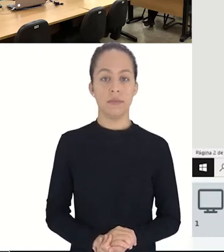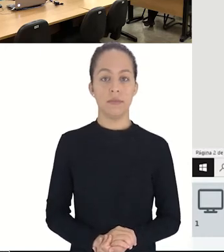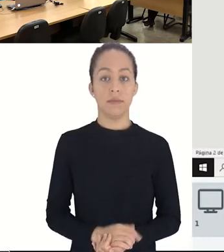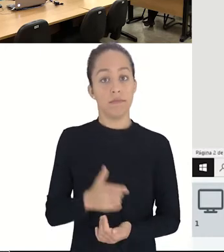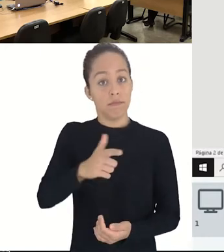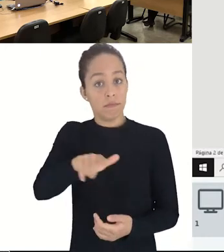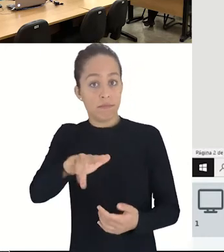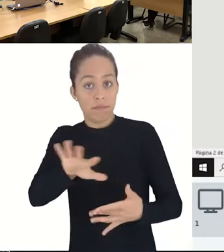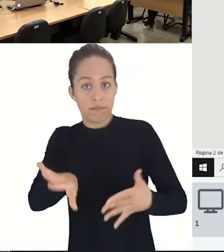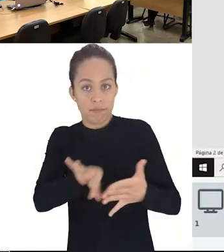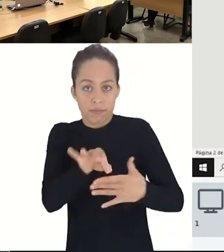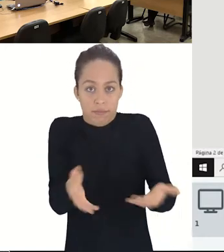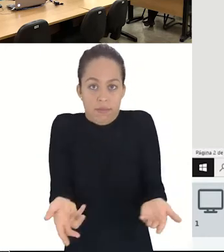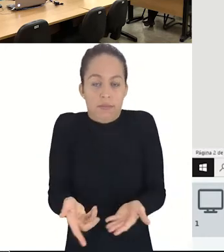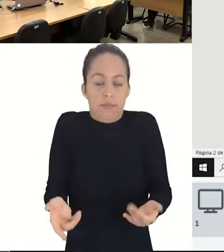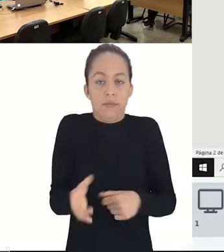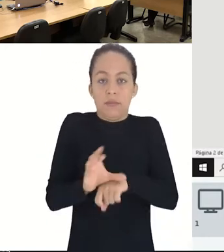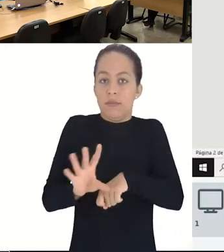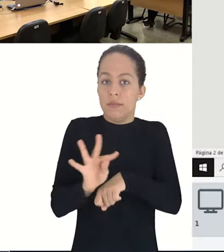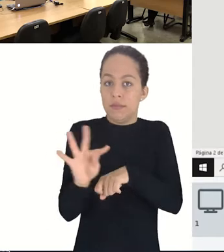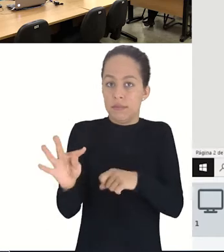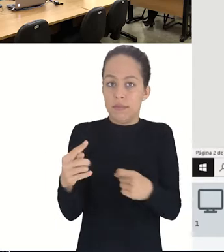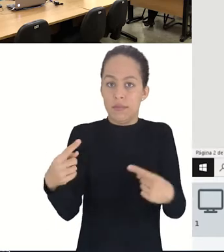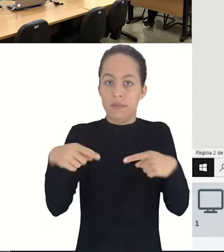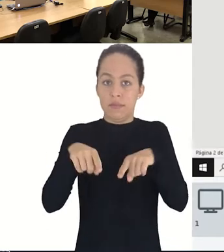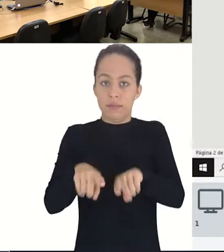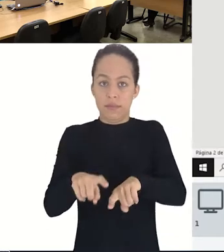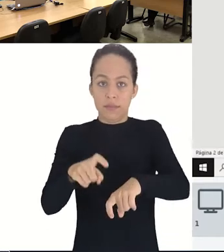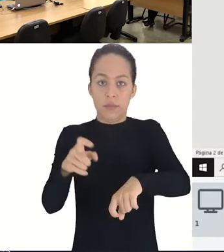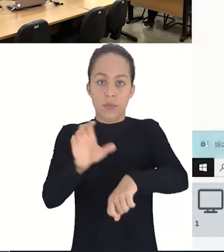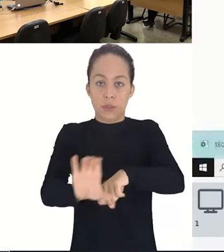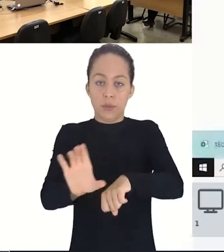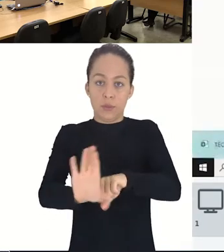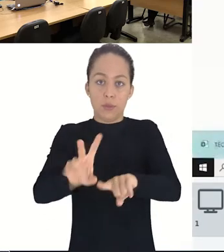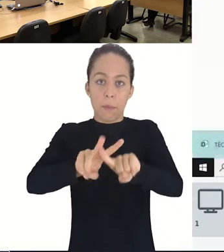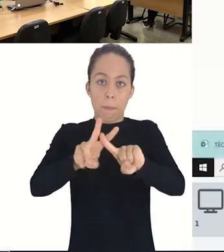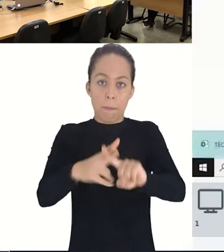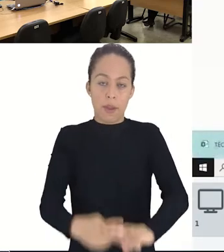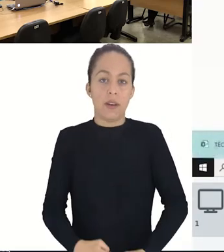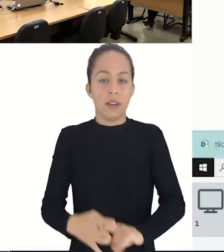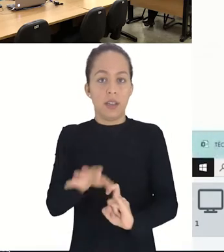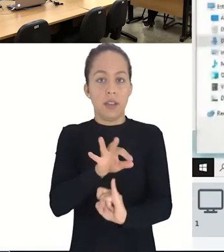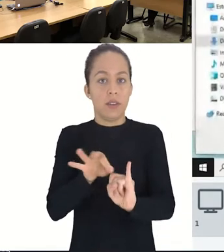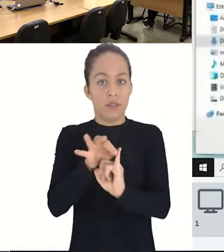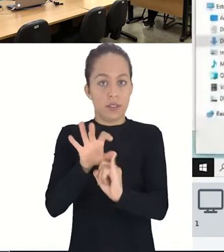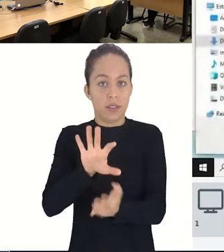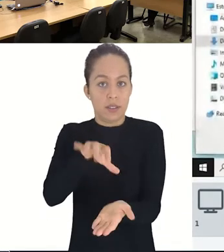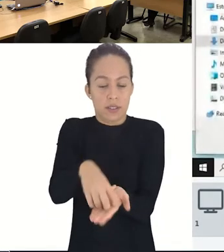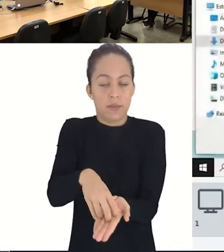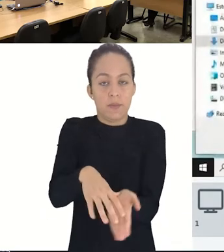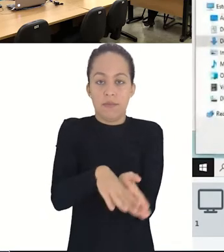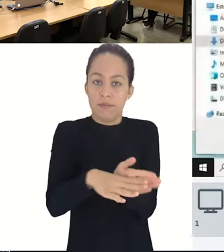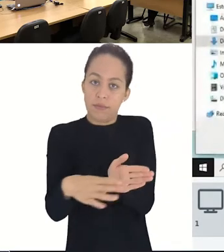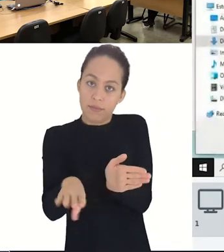O próximo sorteio, técnico concomitante em mecânica do campo São Mateus.